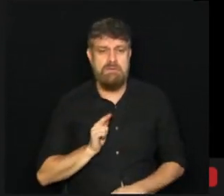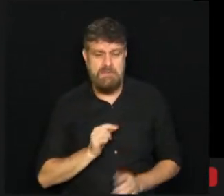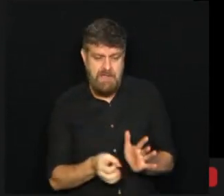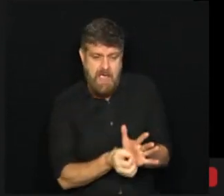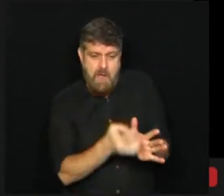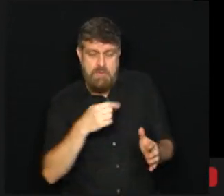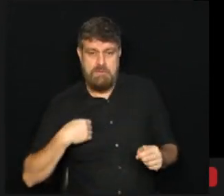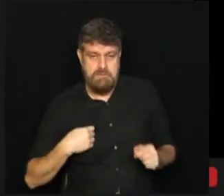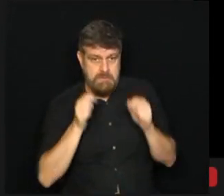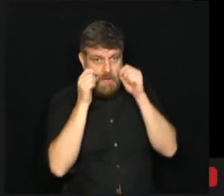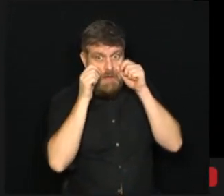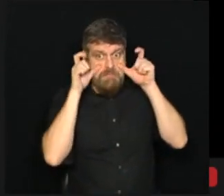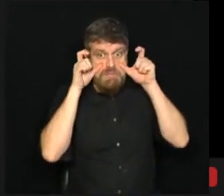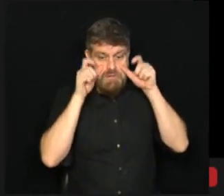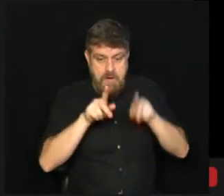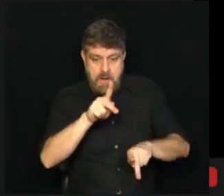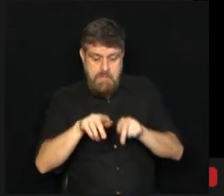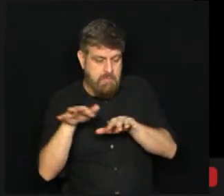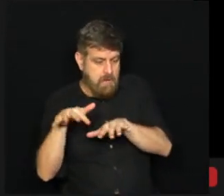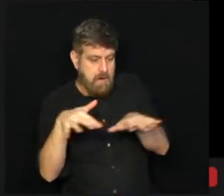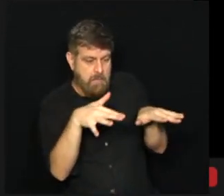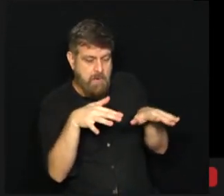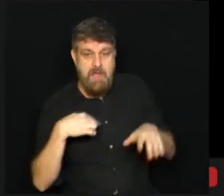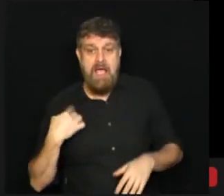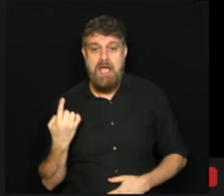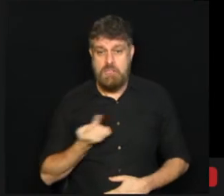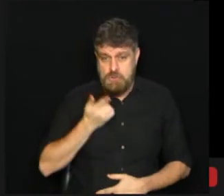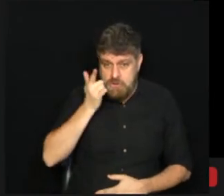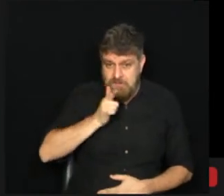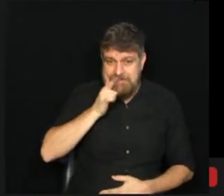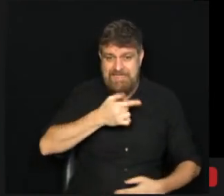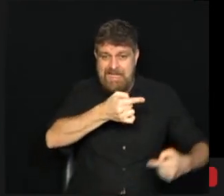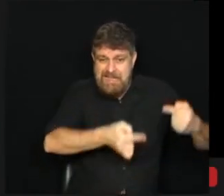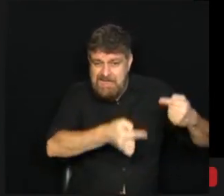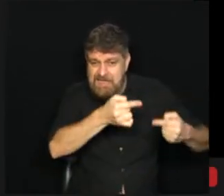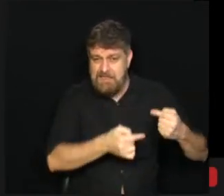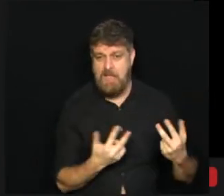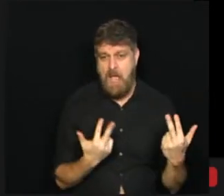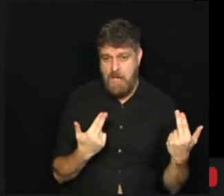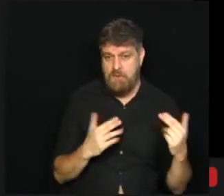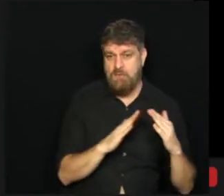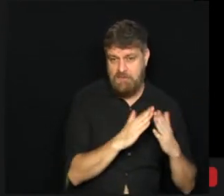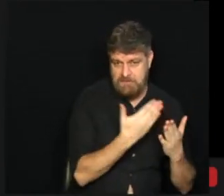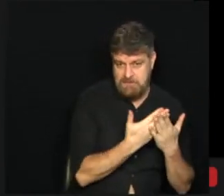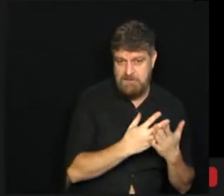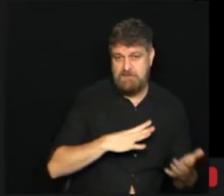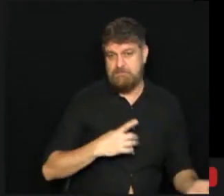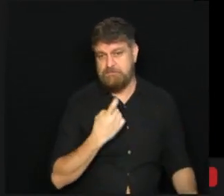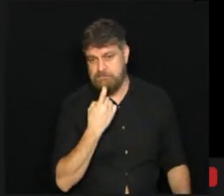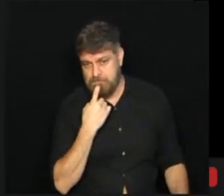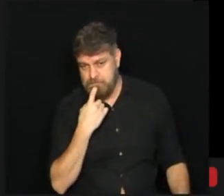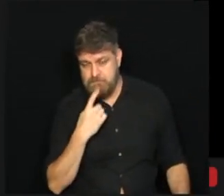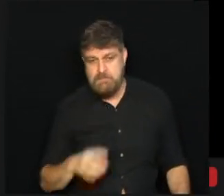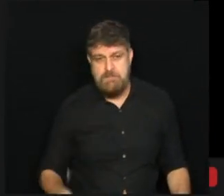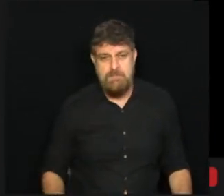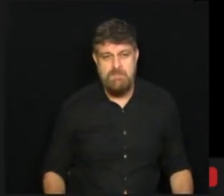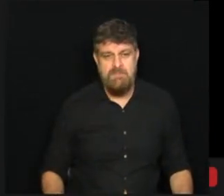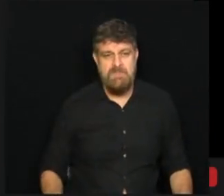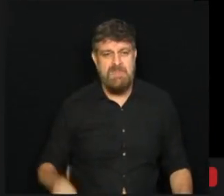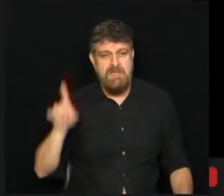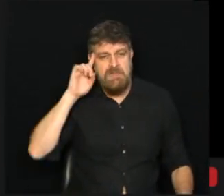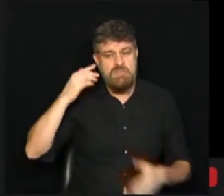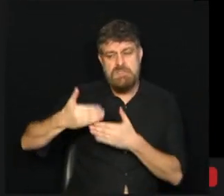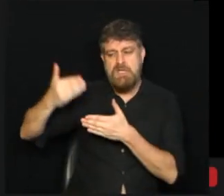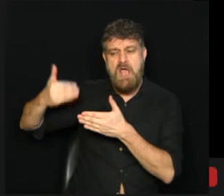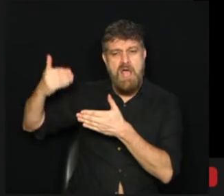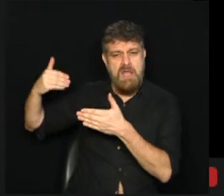chamam a atenção da opinião pública e permite que a gente faça um debate, como esse caso chamou. Veja bem, dias atrás também, você